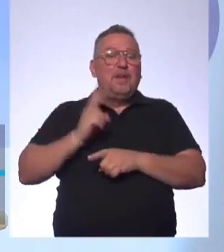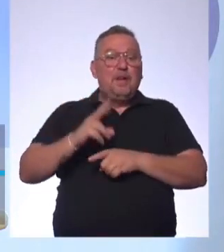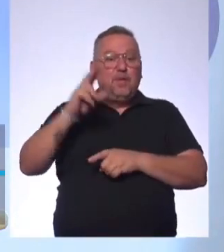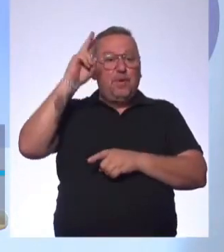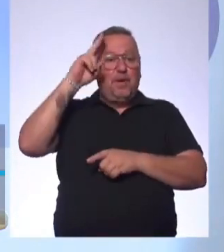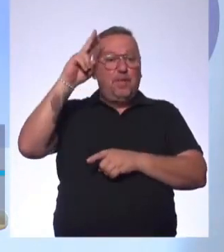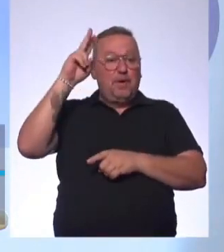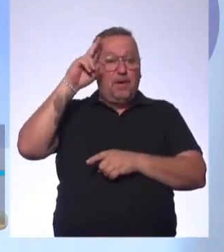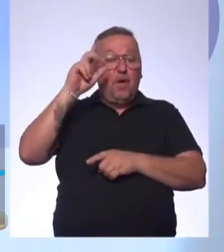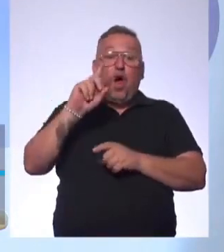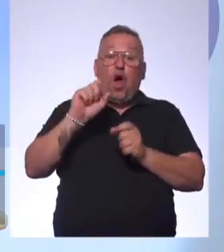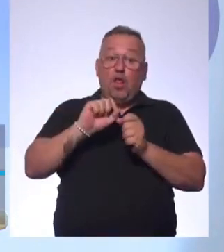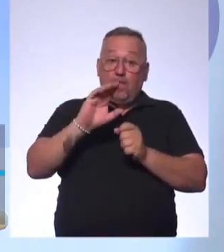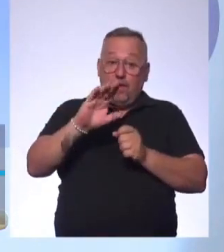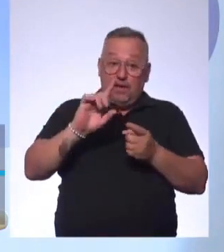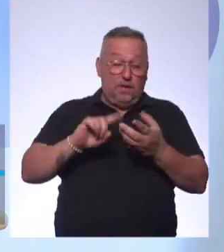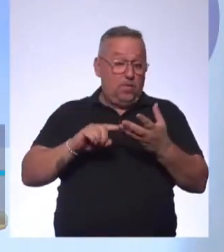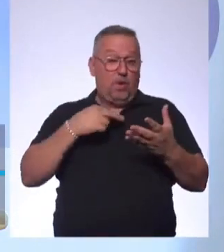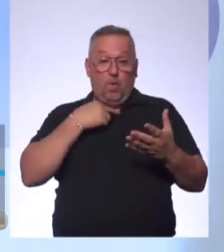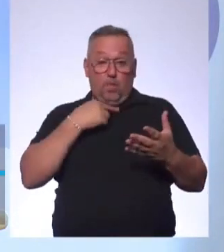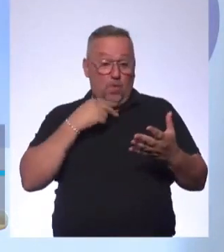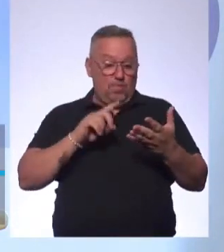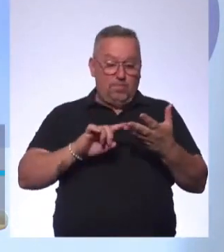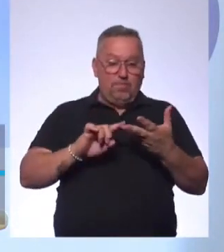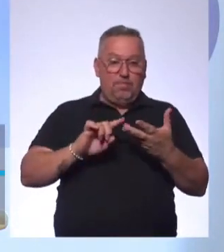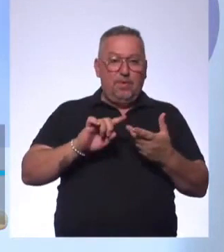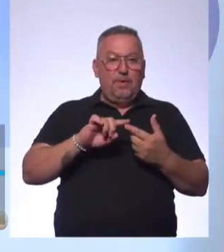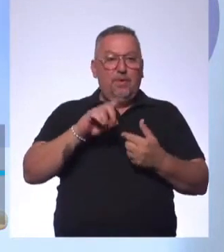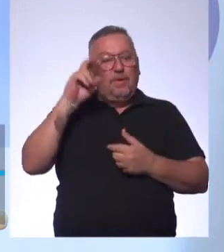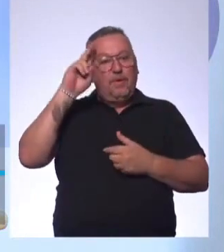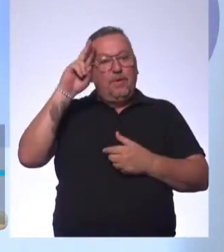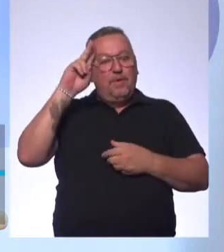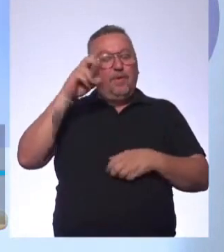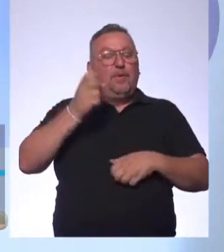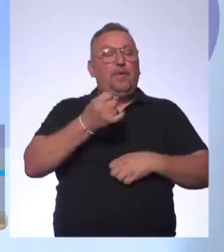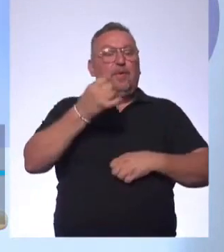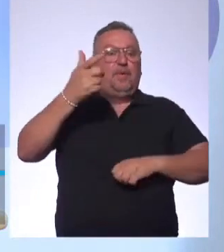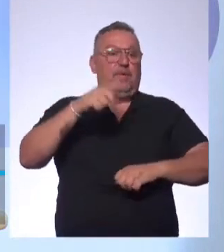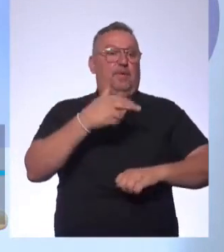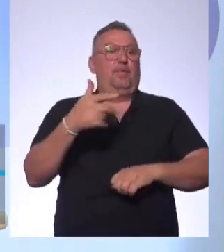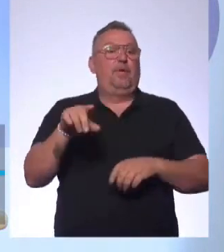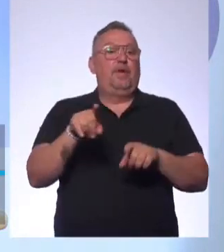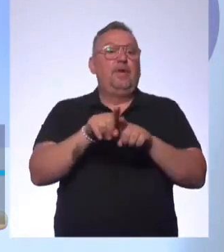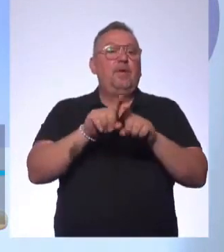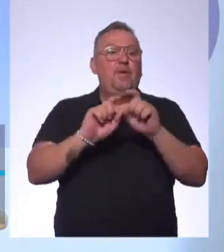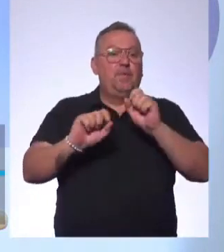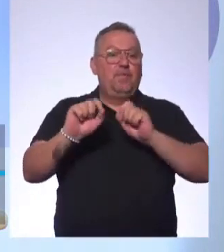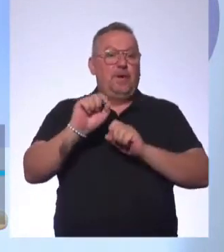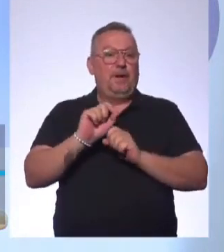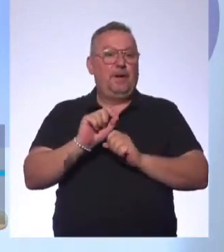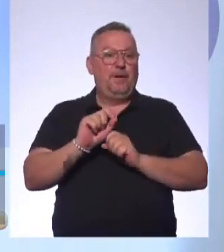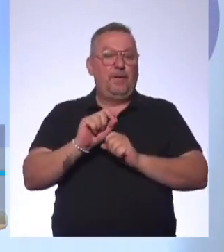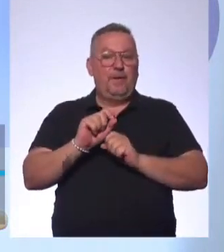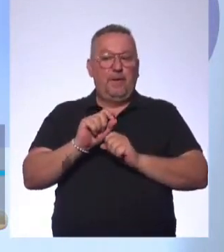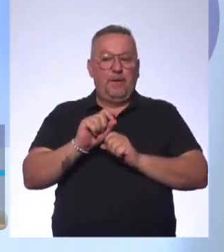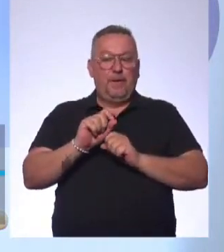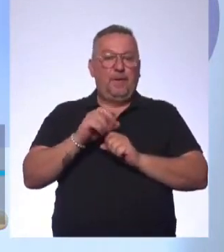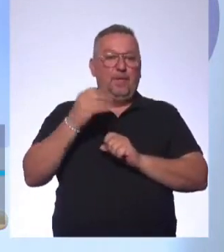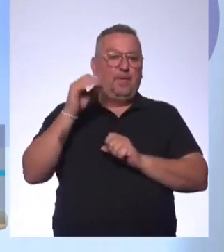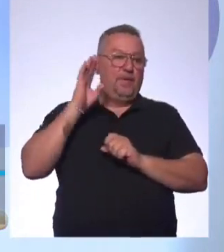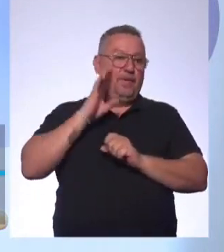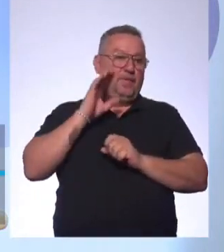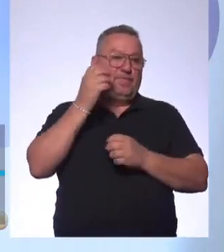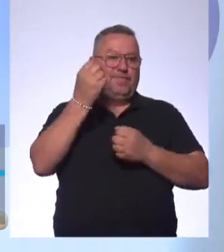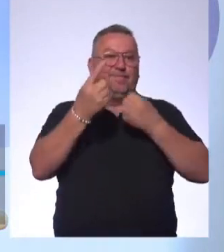lembrado, né, de, olha, não faz isso, não pode. Né? Vocês lembraram de muitas outras coisas aqui bem legais.